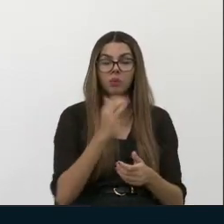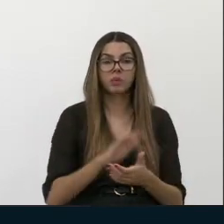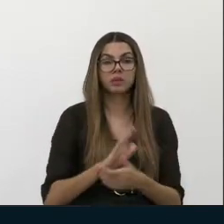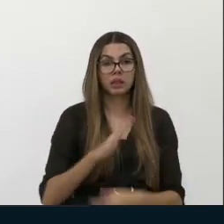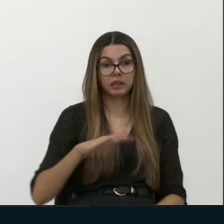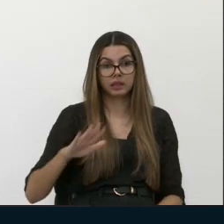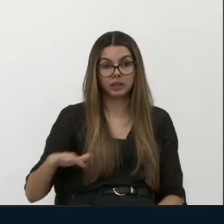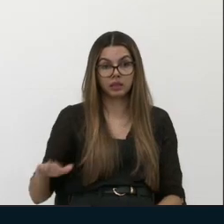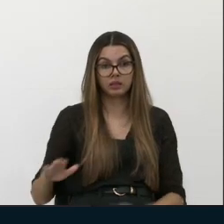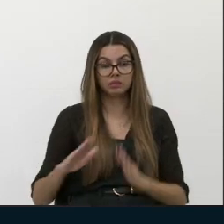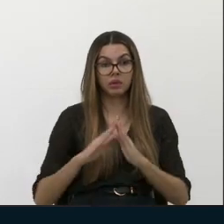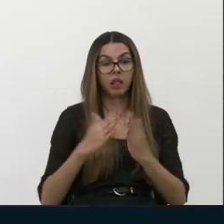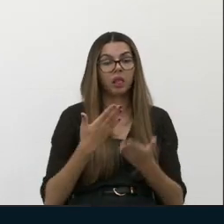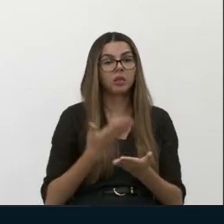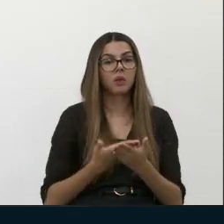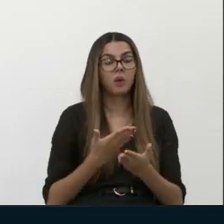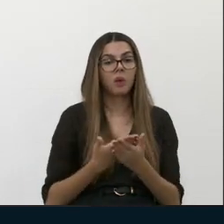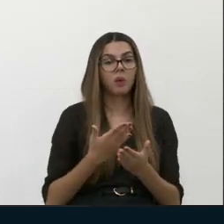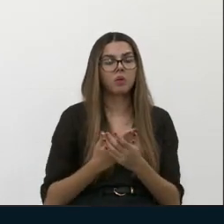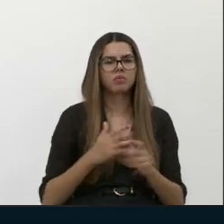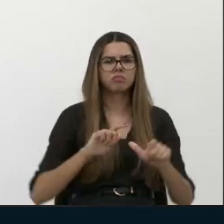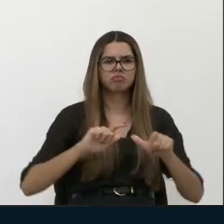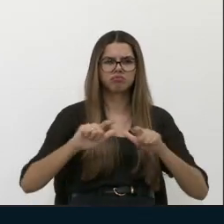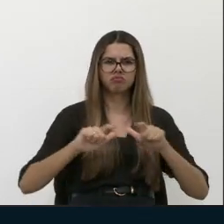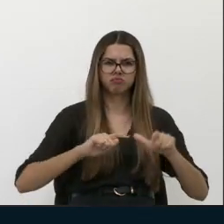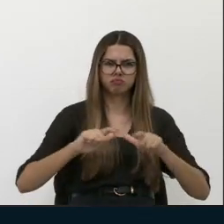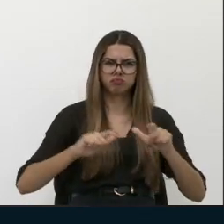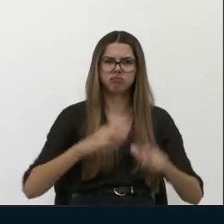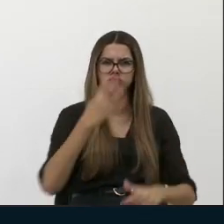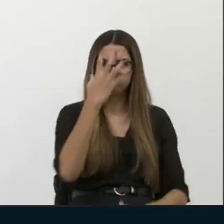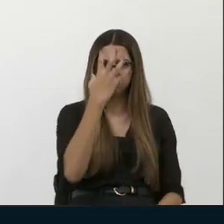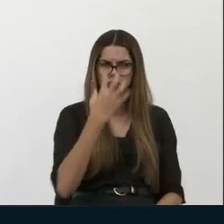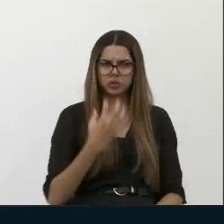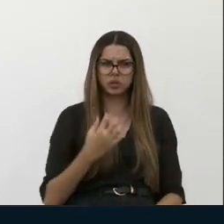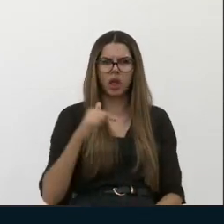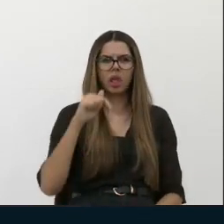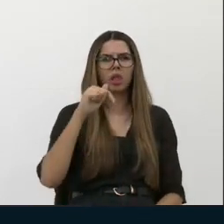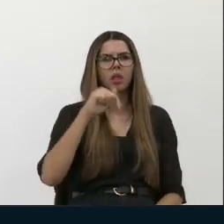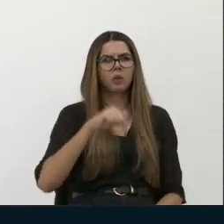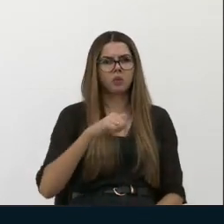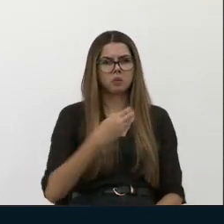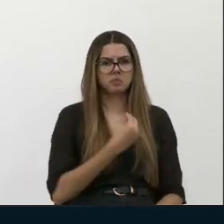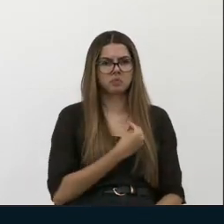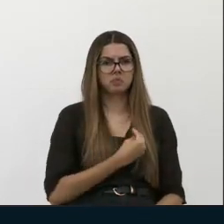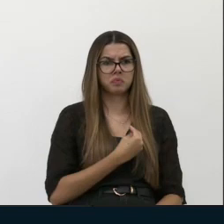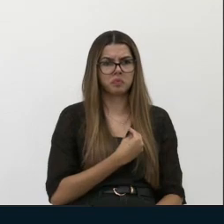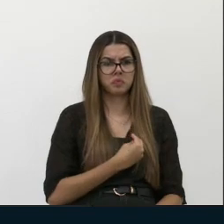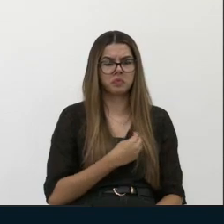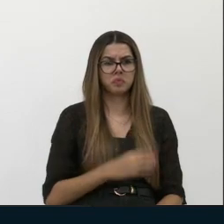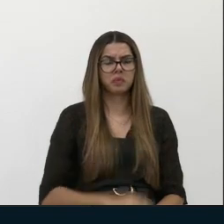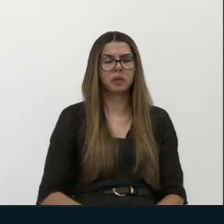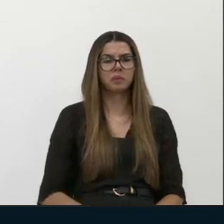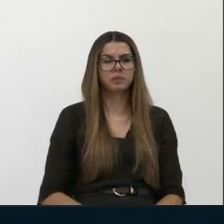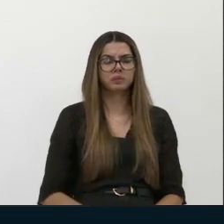vamos trabalhar um pouco mais sério aqui nessa casa. Não vamos